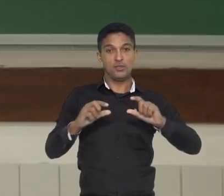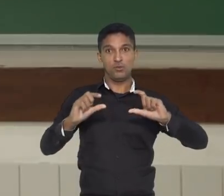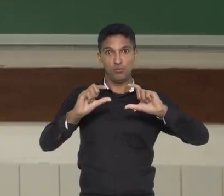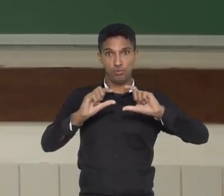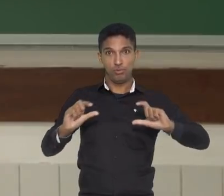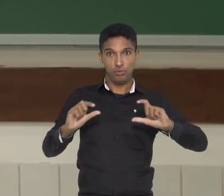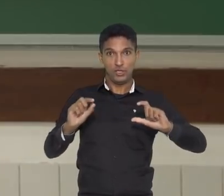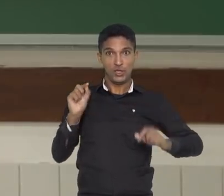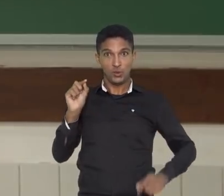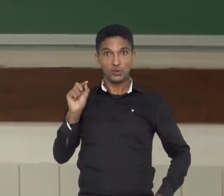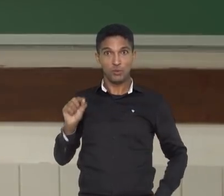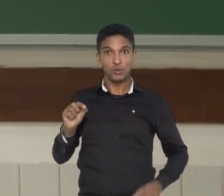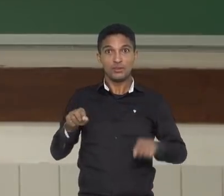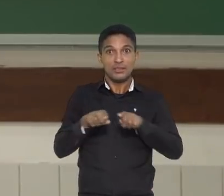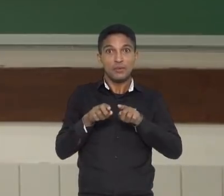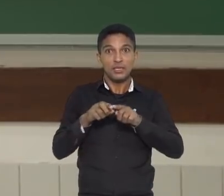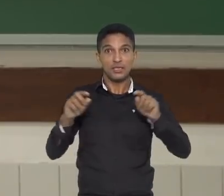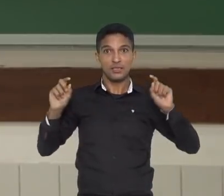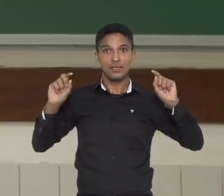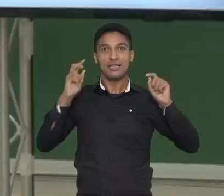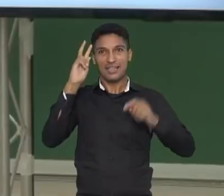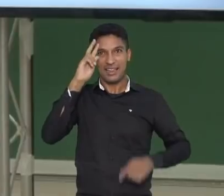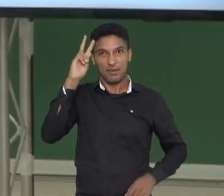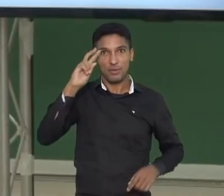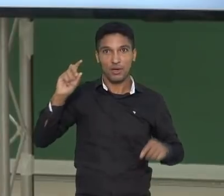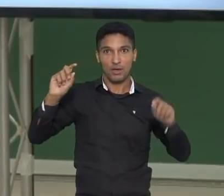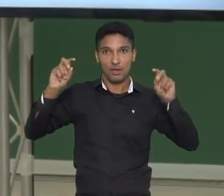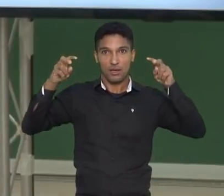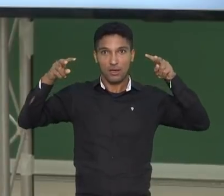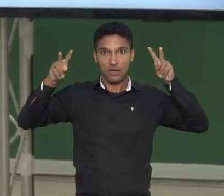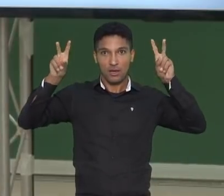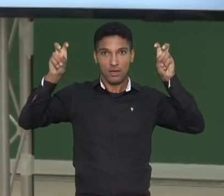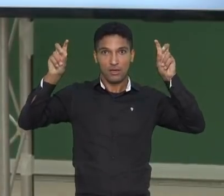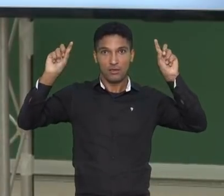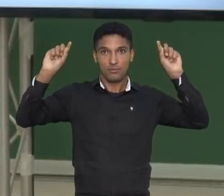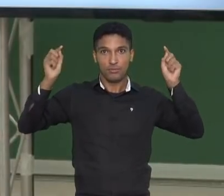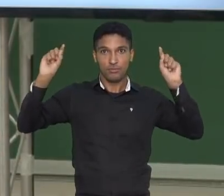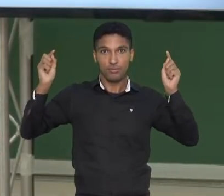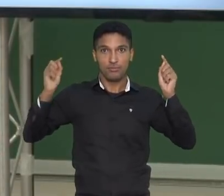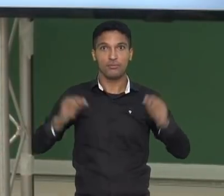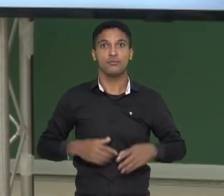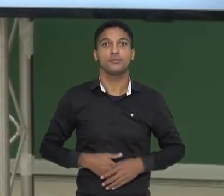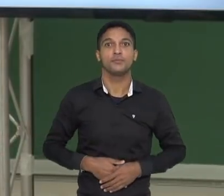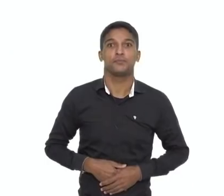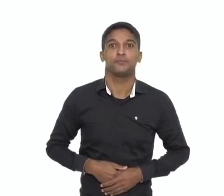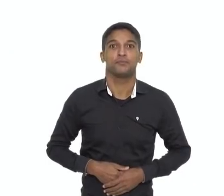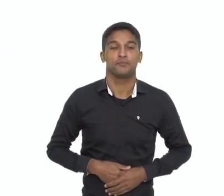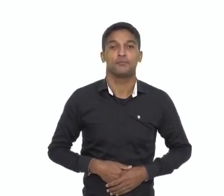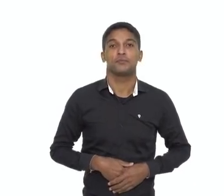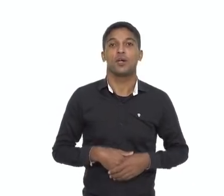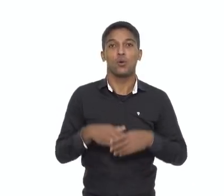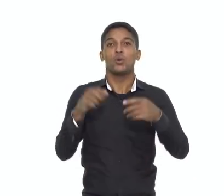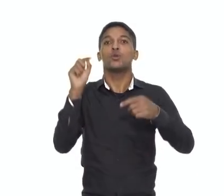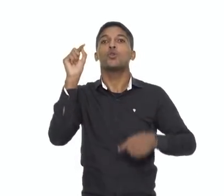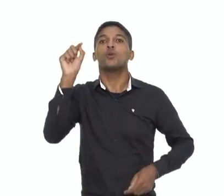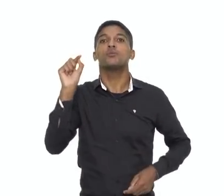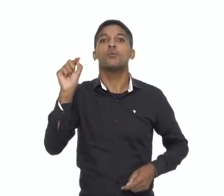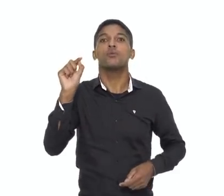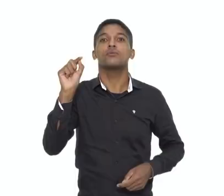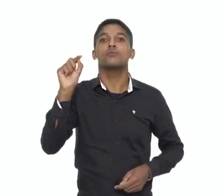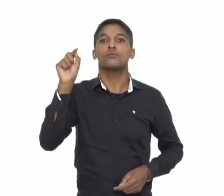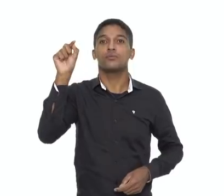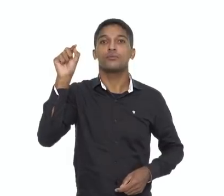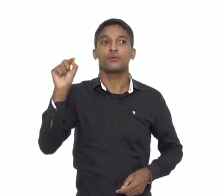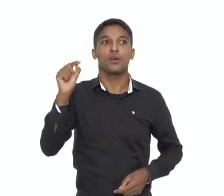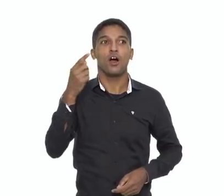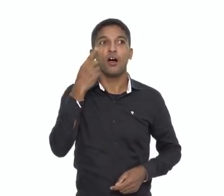muito simples, não é mesmo? Por isso que eu falei que é muito fácil. Observe Com os 2 pontos ficaria assim